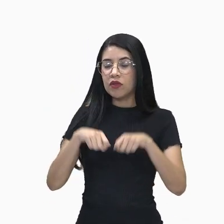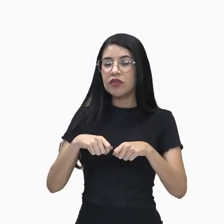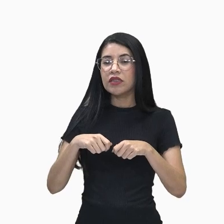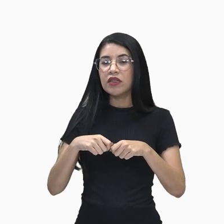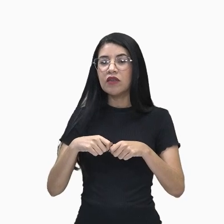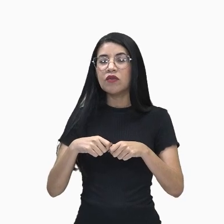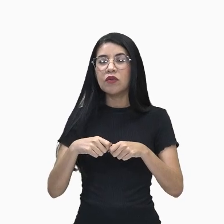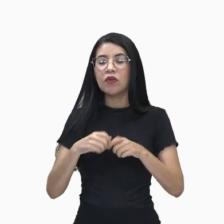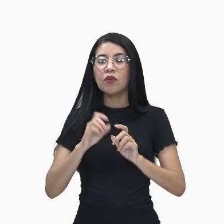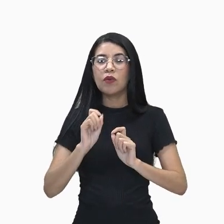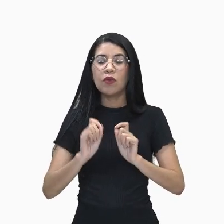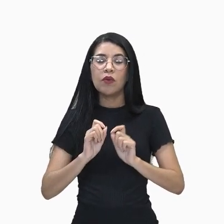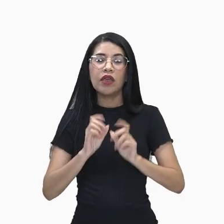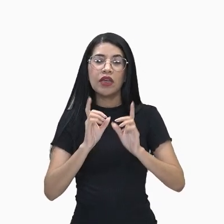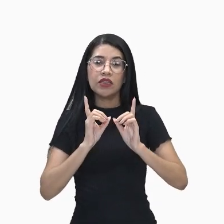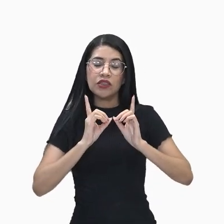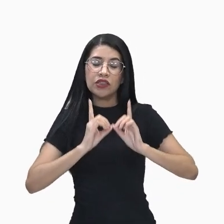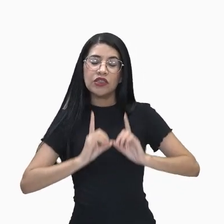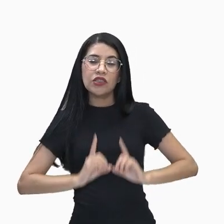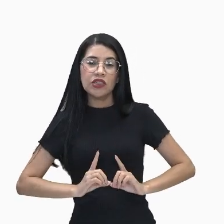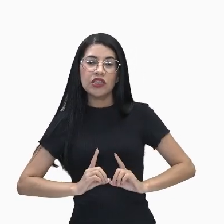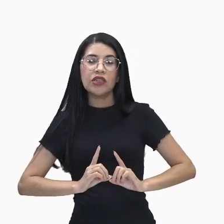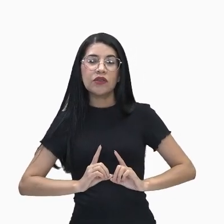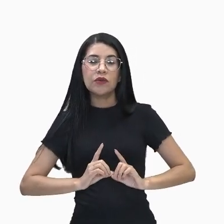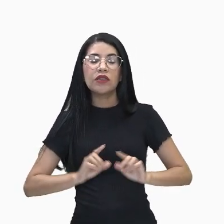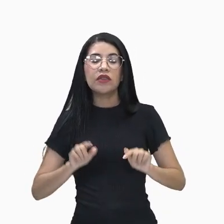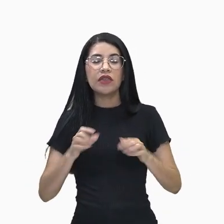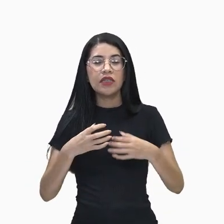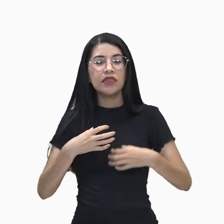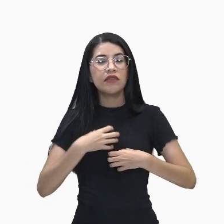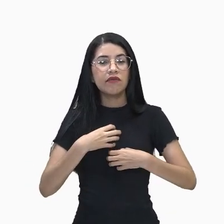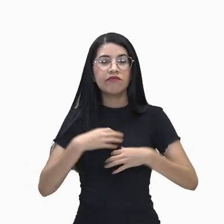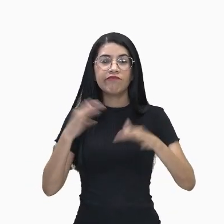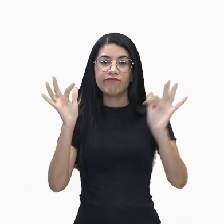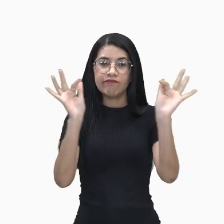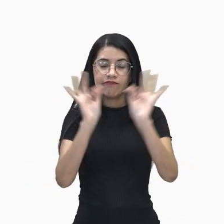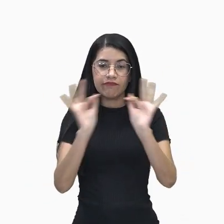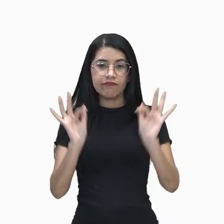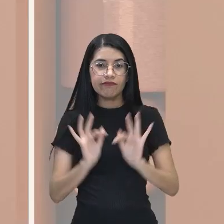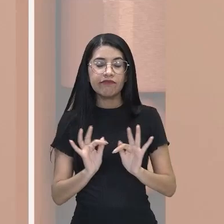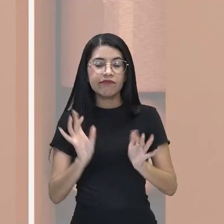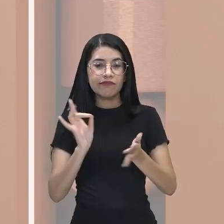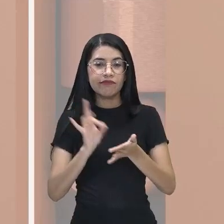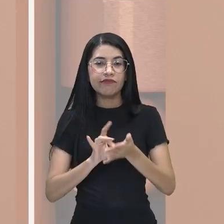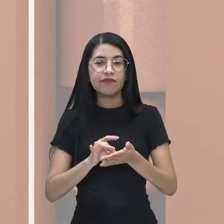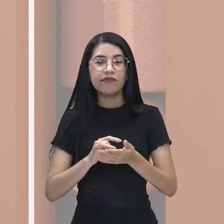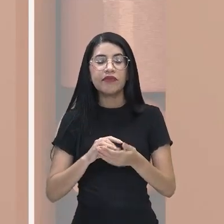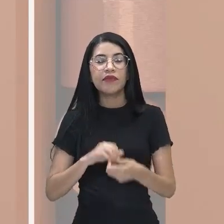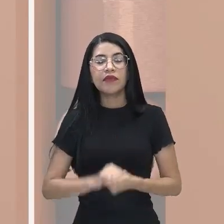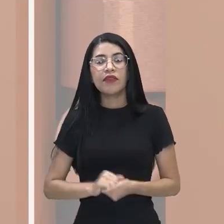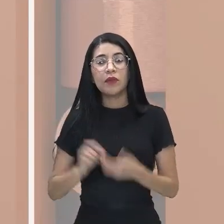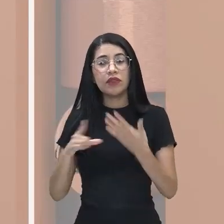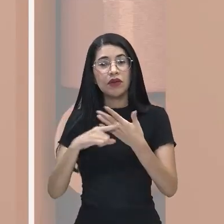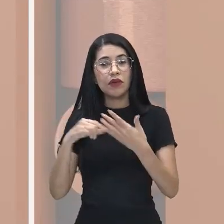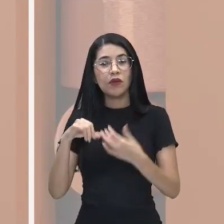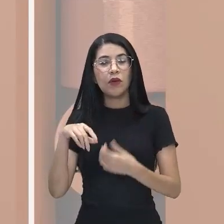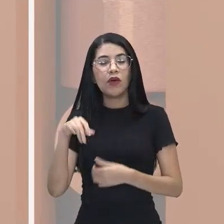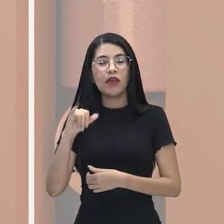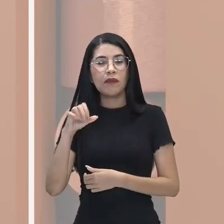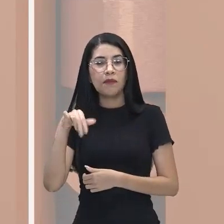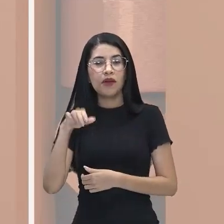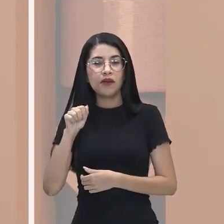tornarmos dignos da felicidade. Esse daí é Immanuel Kant, trazendo,